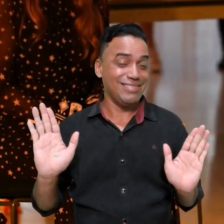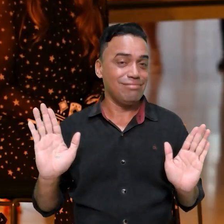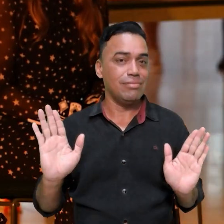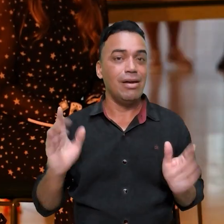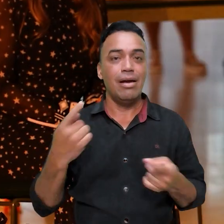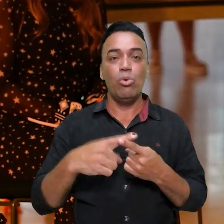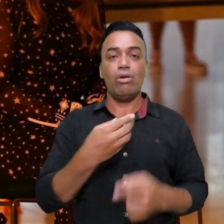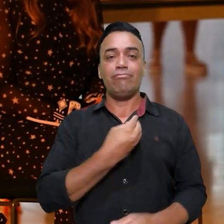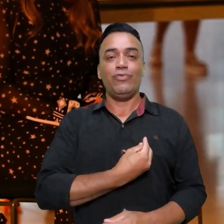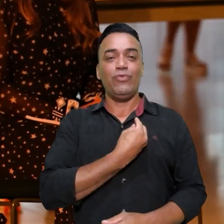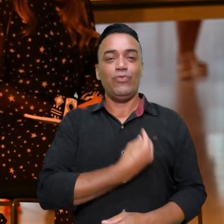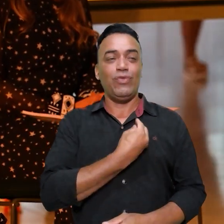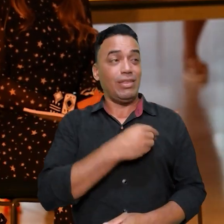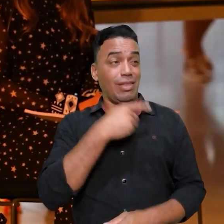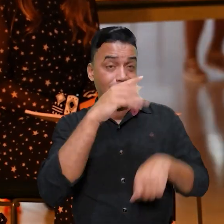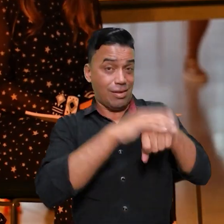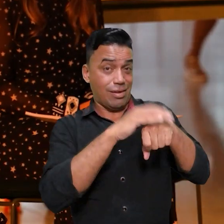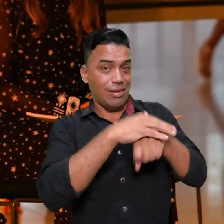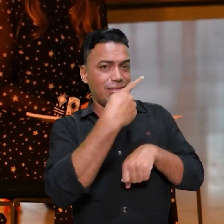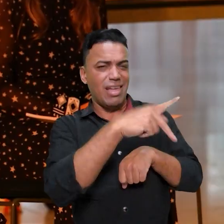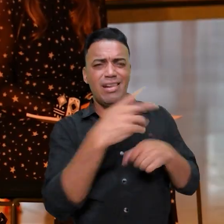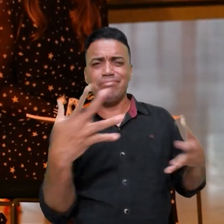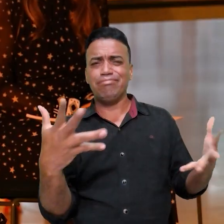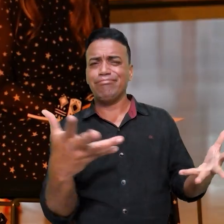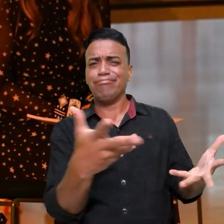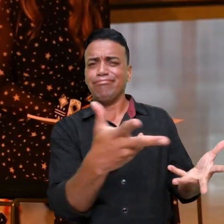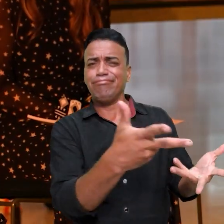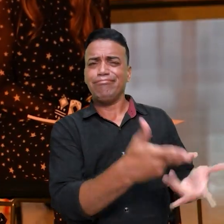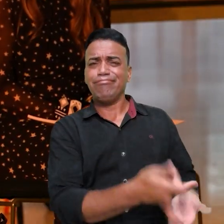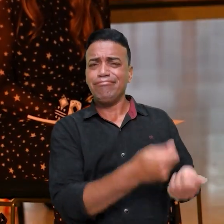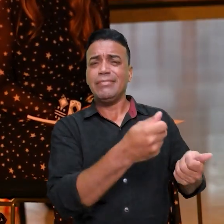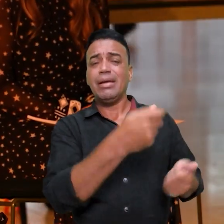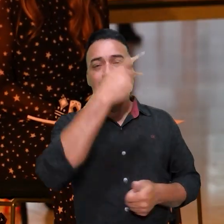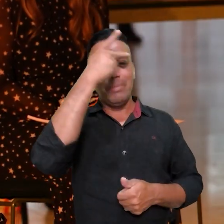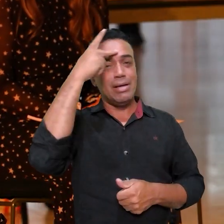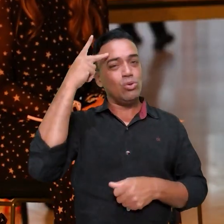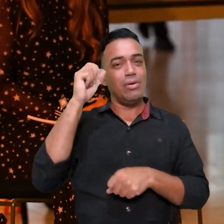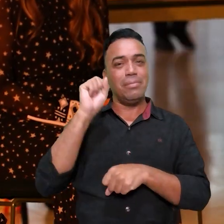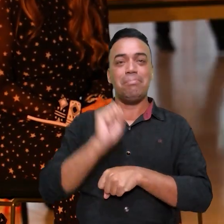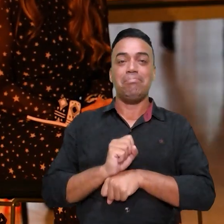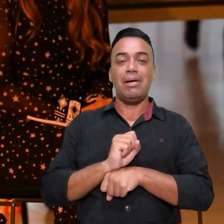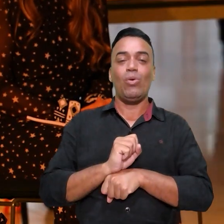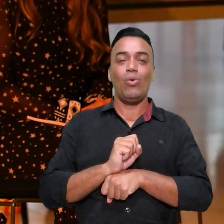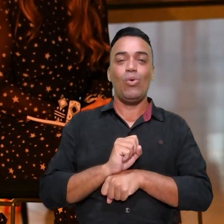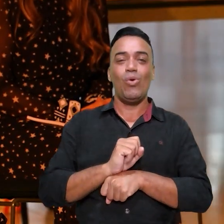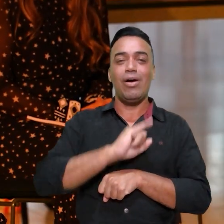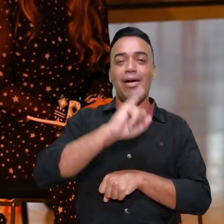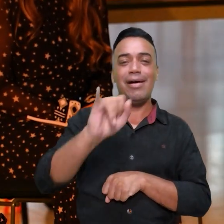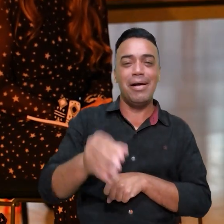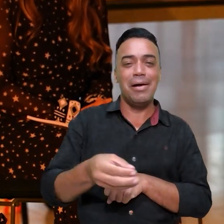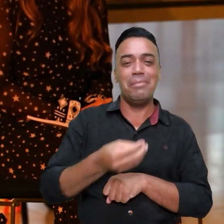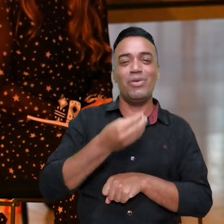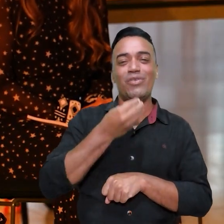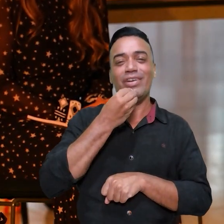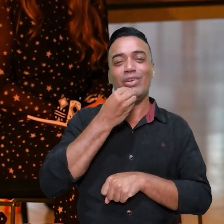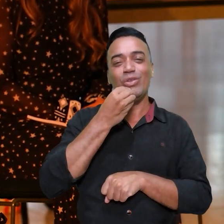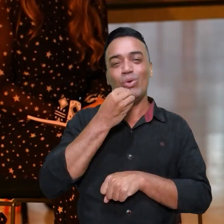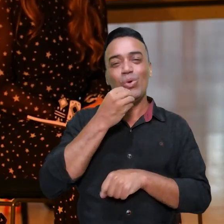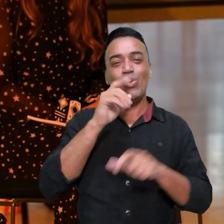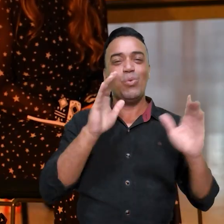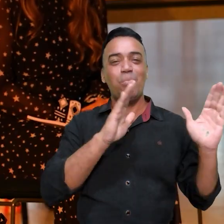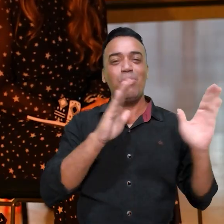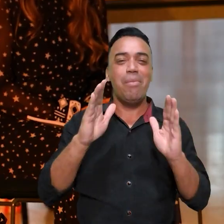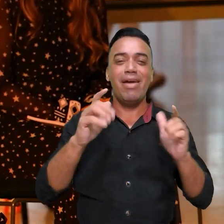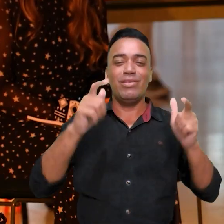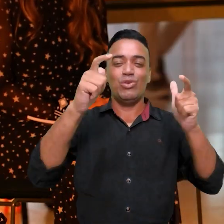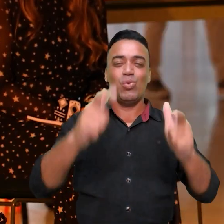Ele tinha uma vida plena, de alguém que parou e aproveitou a